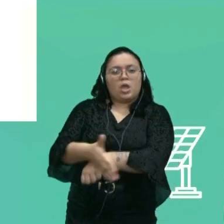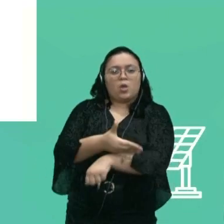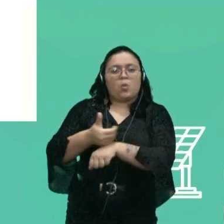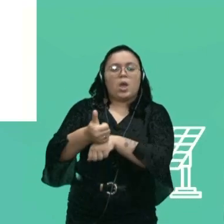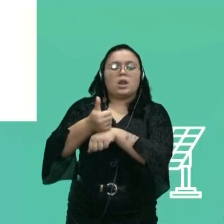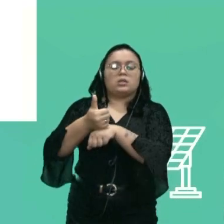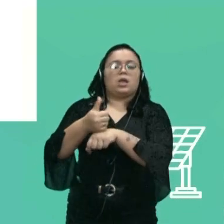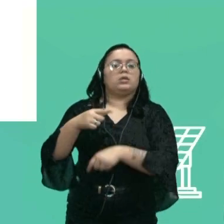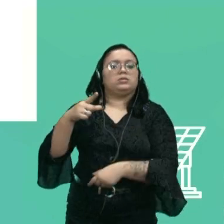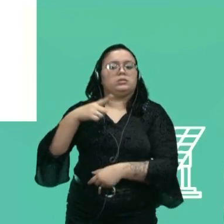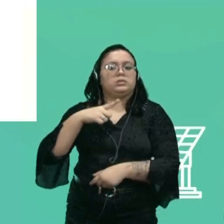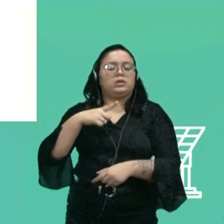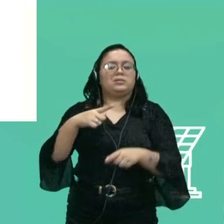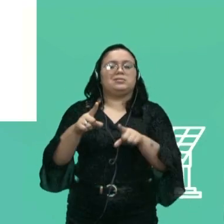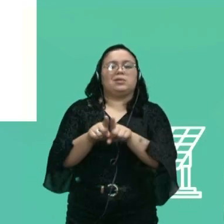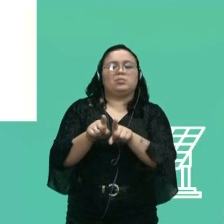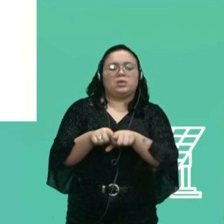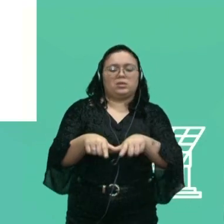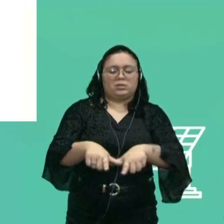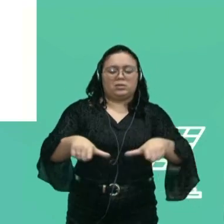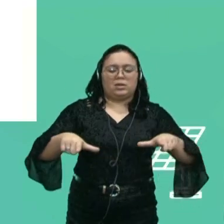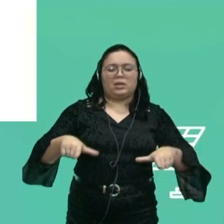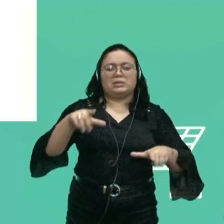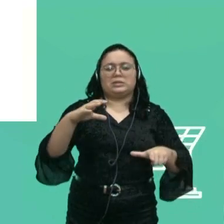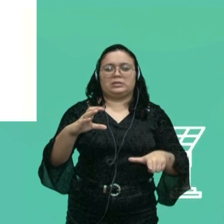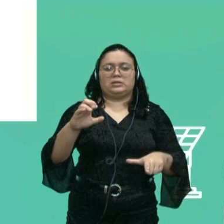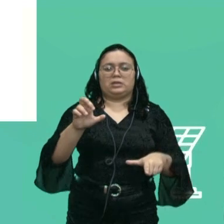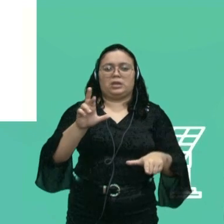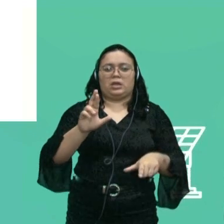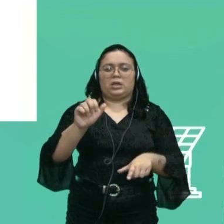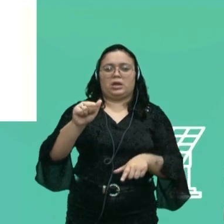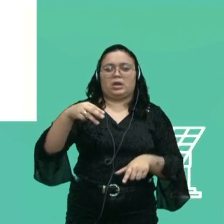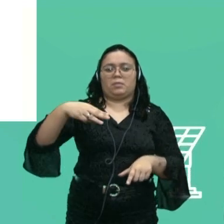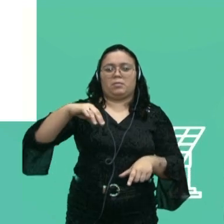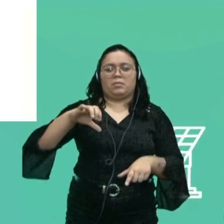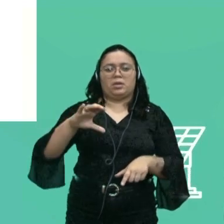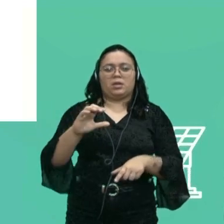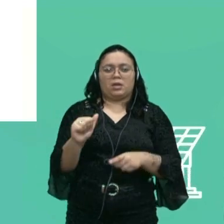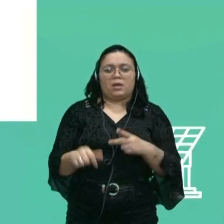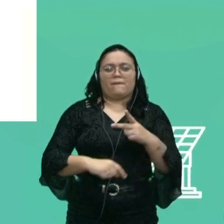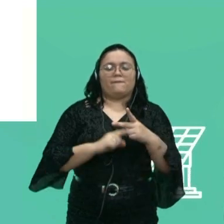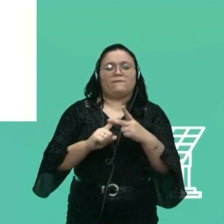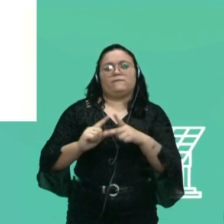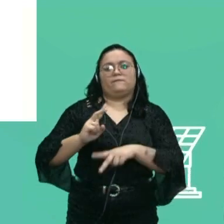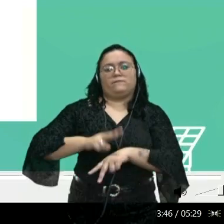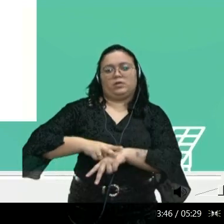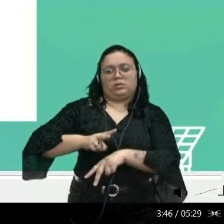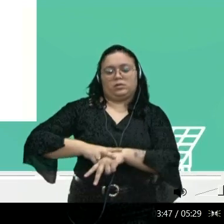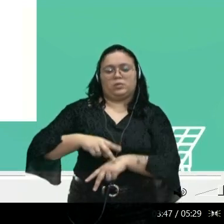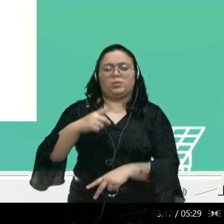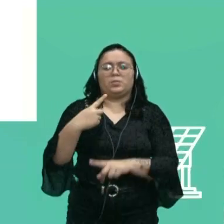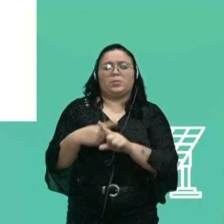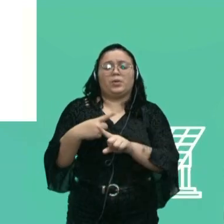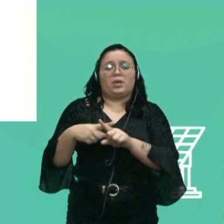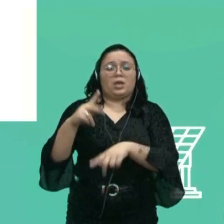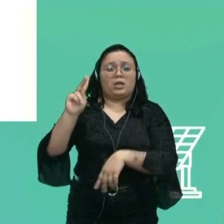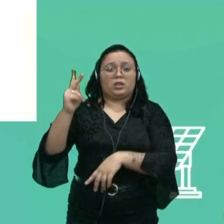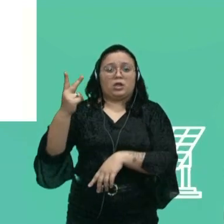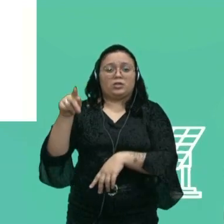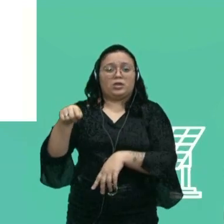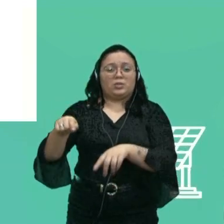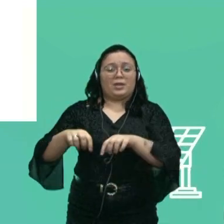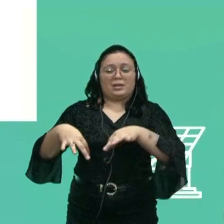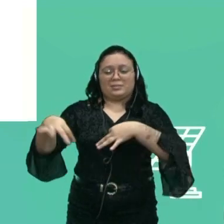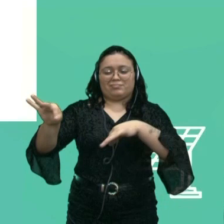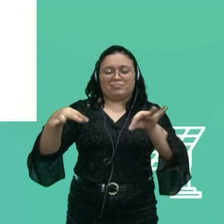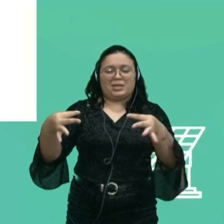como cerâmica e vidro, pelo fato de que a chama do hidrogênio é muito pálida, ele quebra a